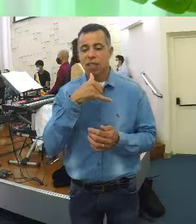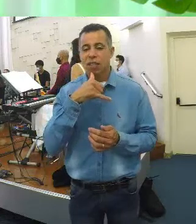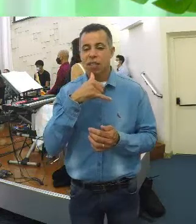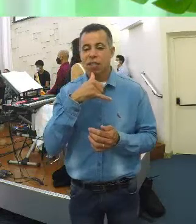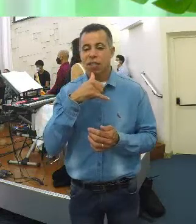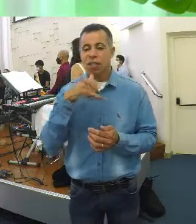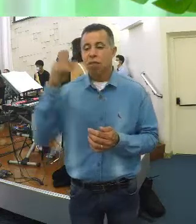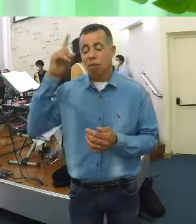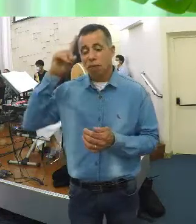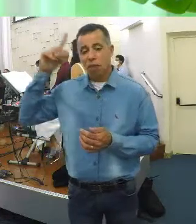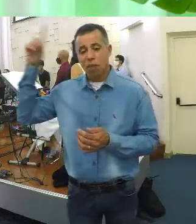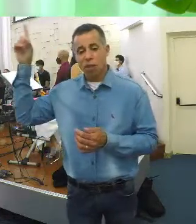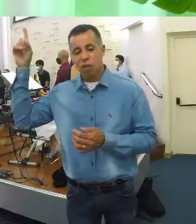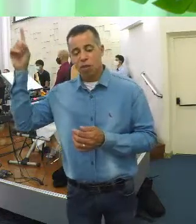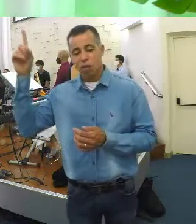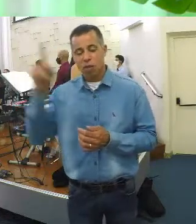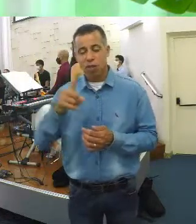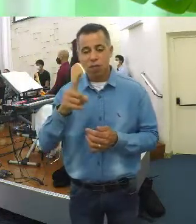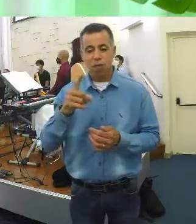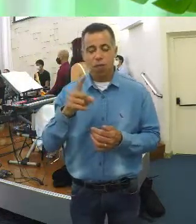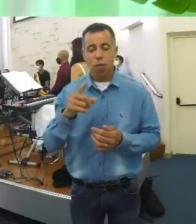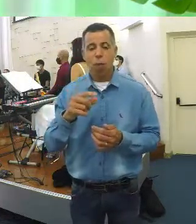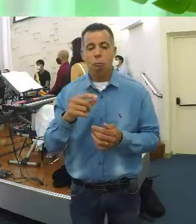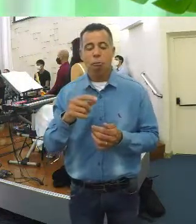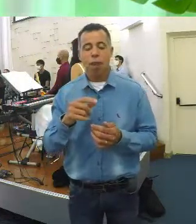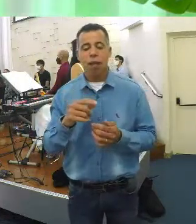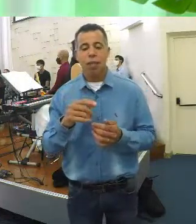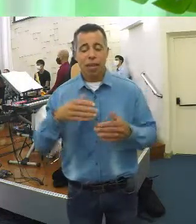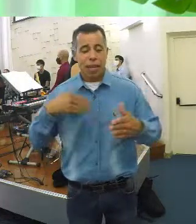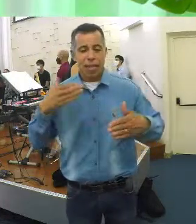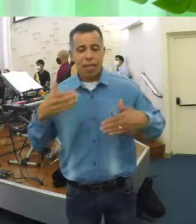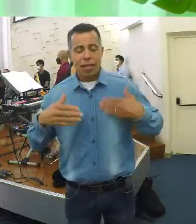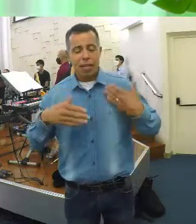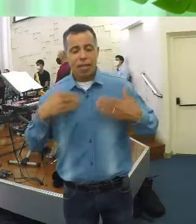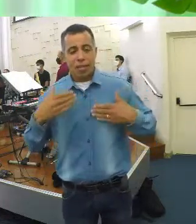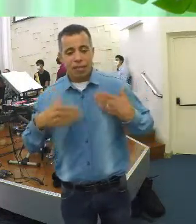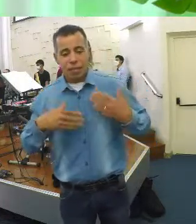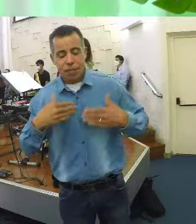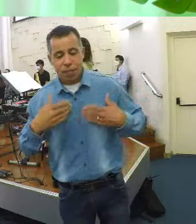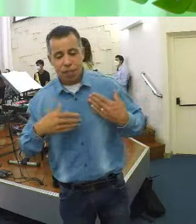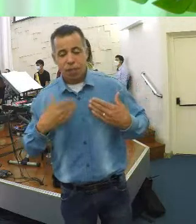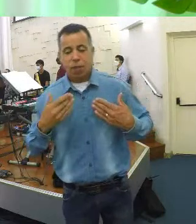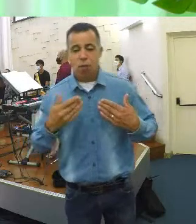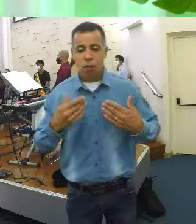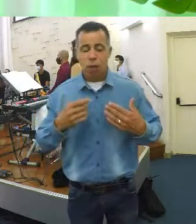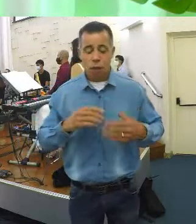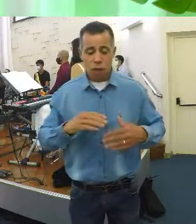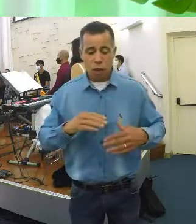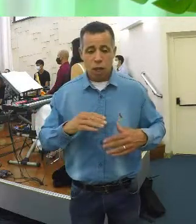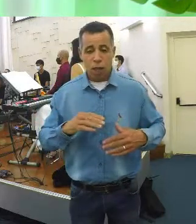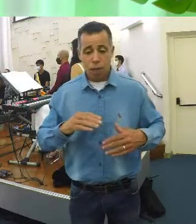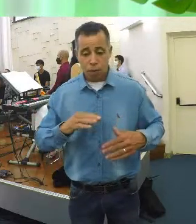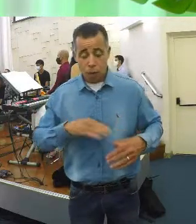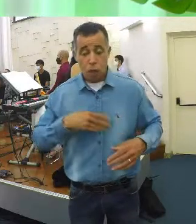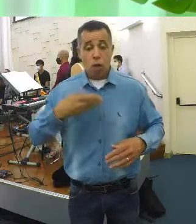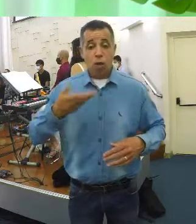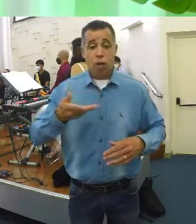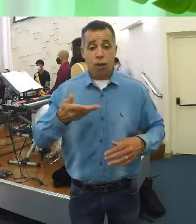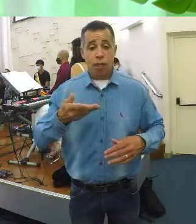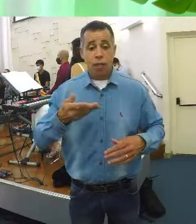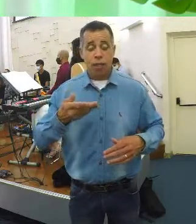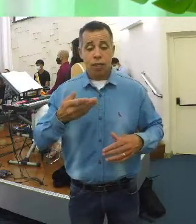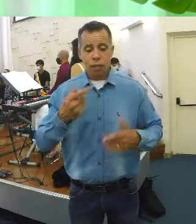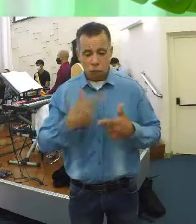Essa alegria narrada por Atos capítulo 13 é uma alegria que move o crente em meio às lutas. Eles estavam